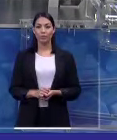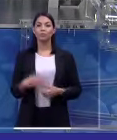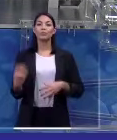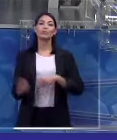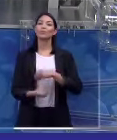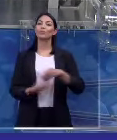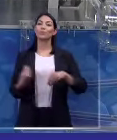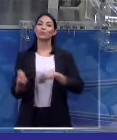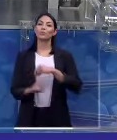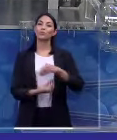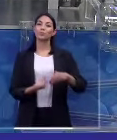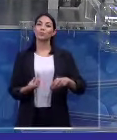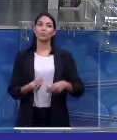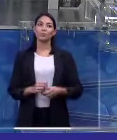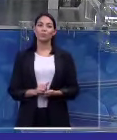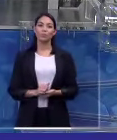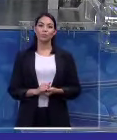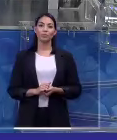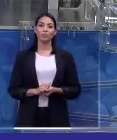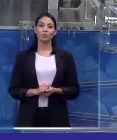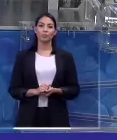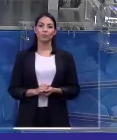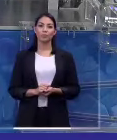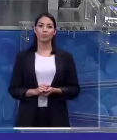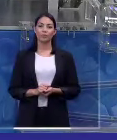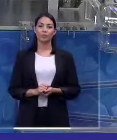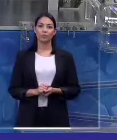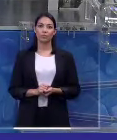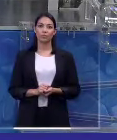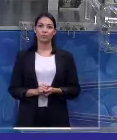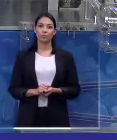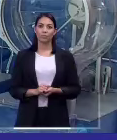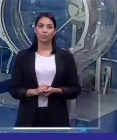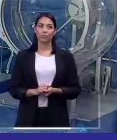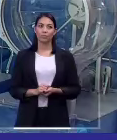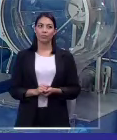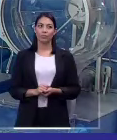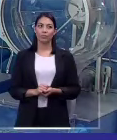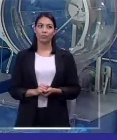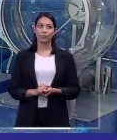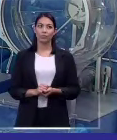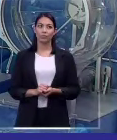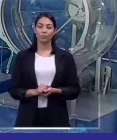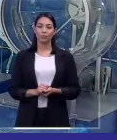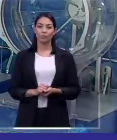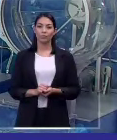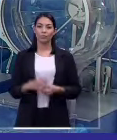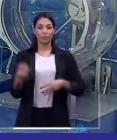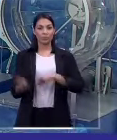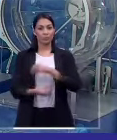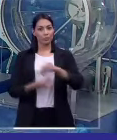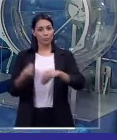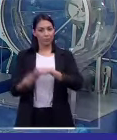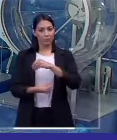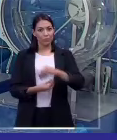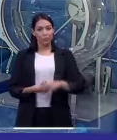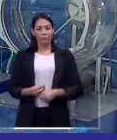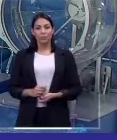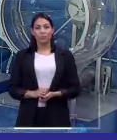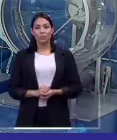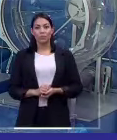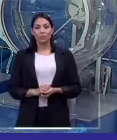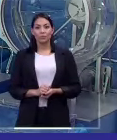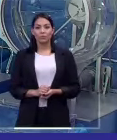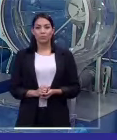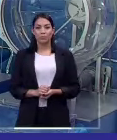Globo carregado, desceram todas as bolas. Vamos reiniciar o funcionamento do globo número 3 para